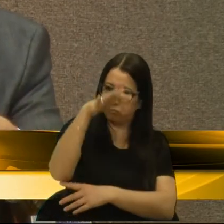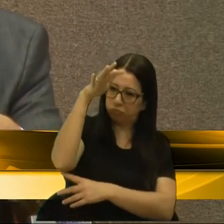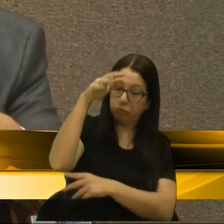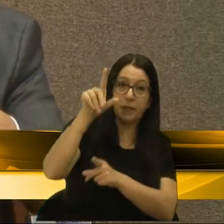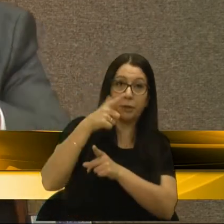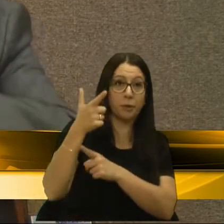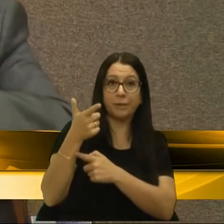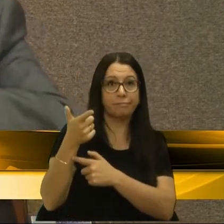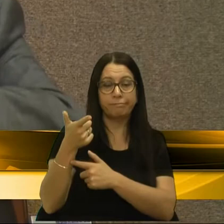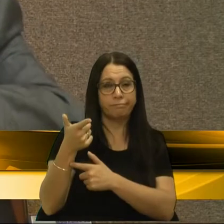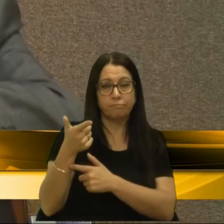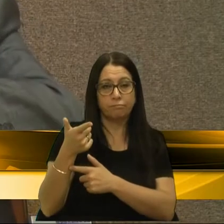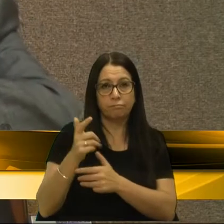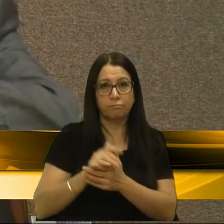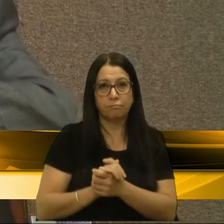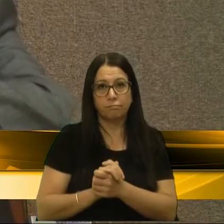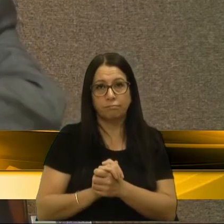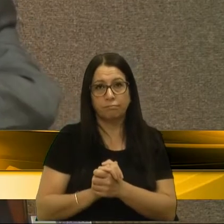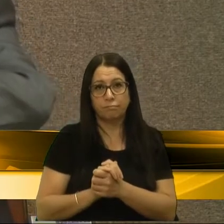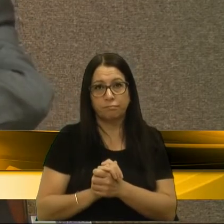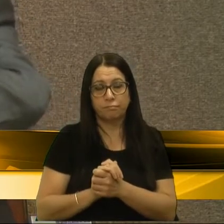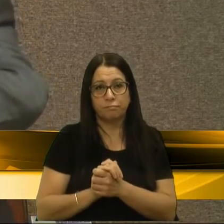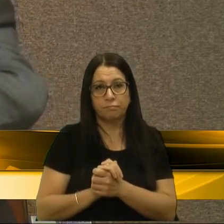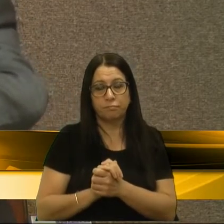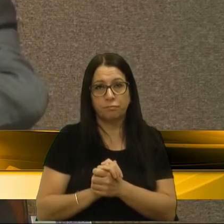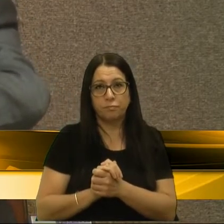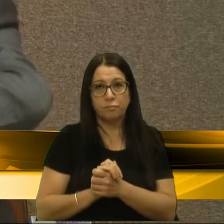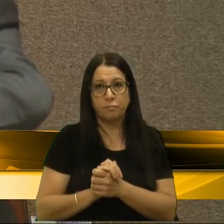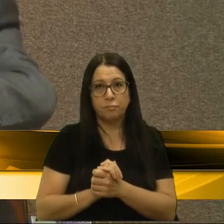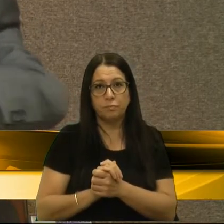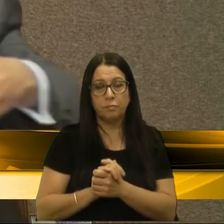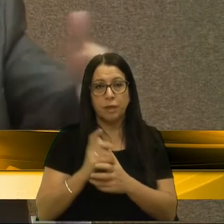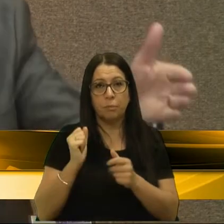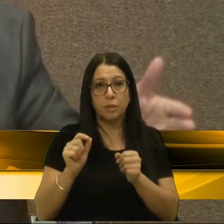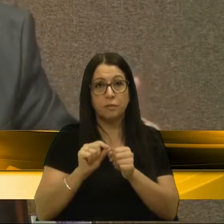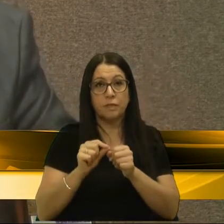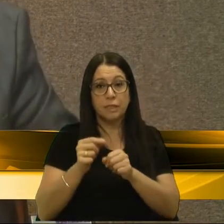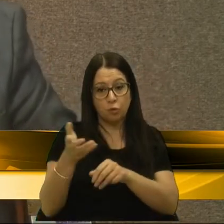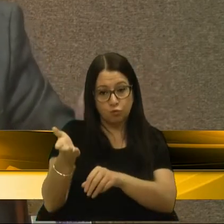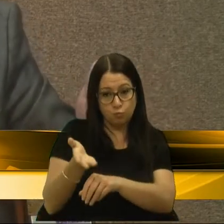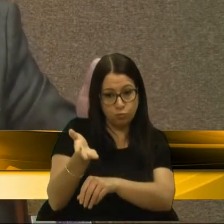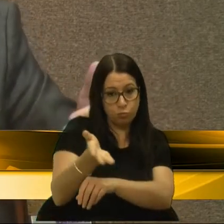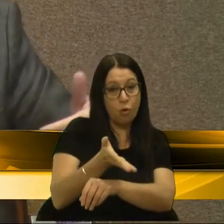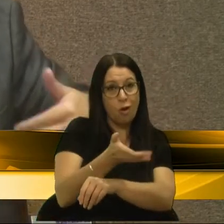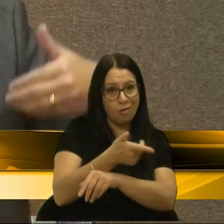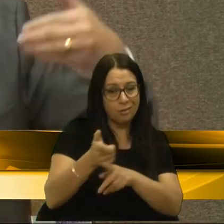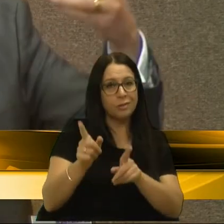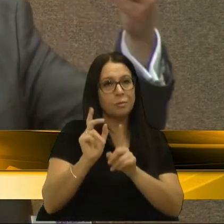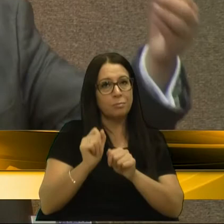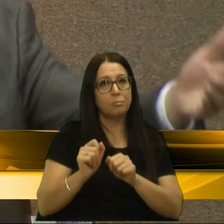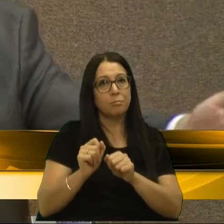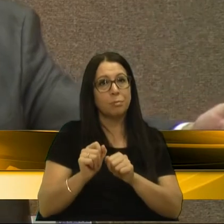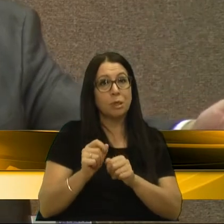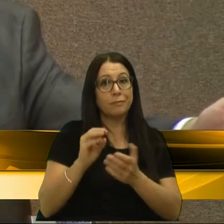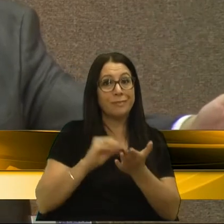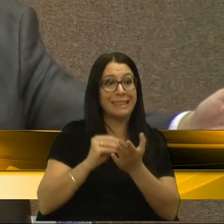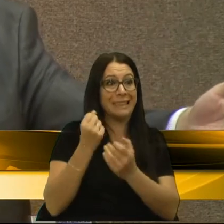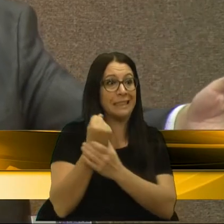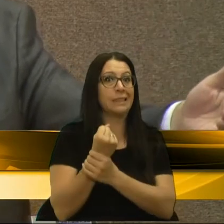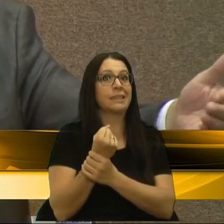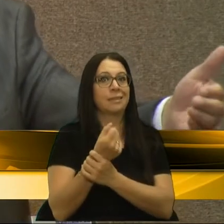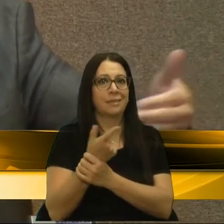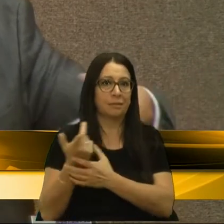tem ali a situação onde ele possa fazer o corte, possa haver a insegurança de